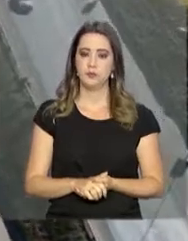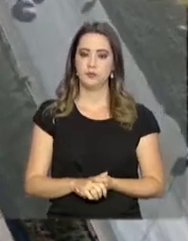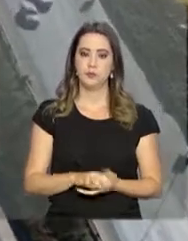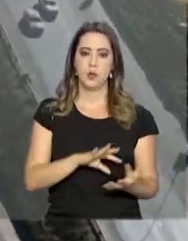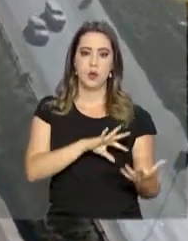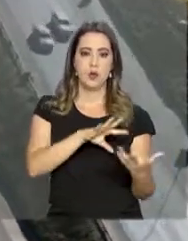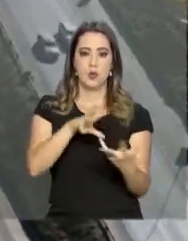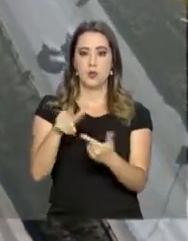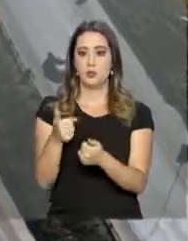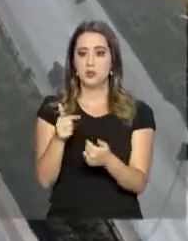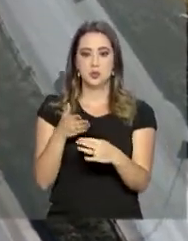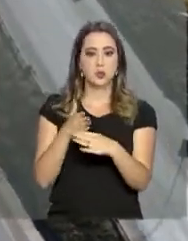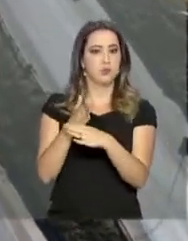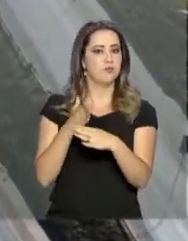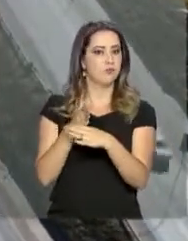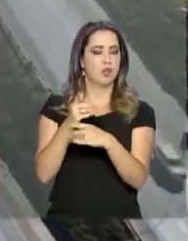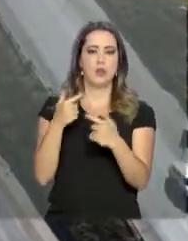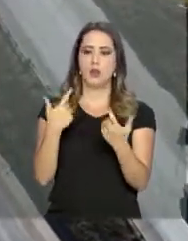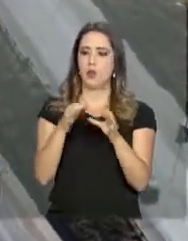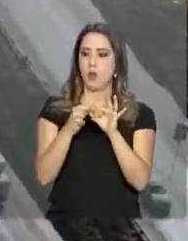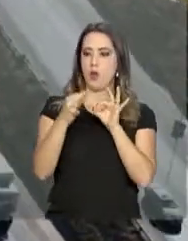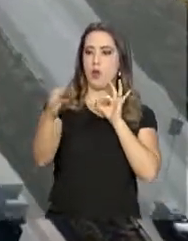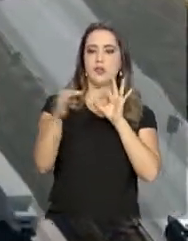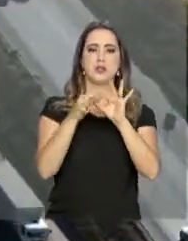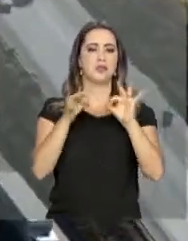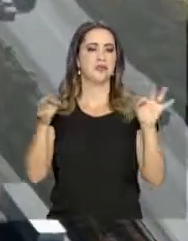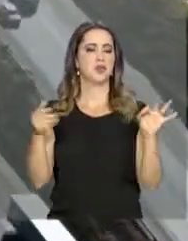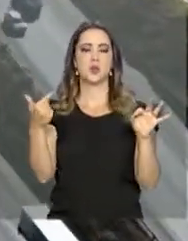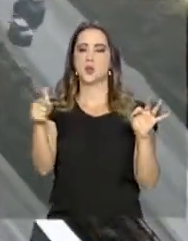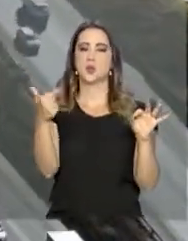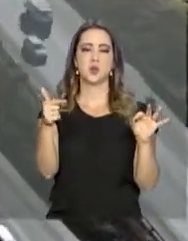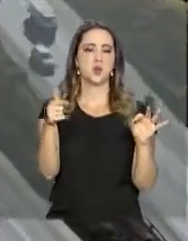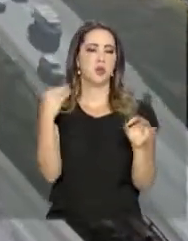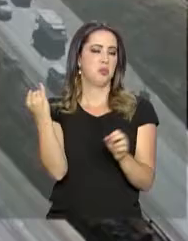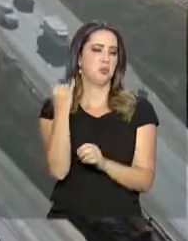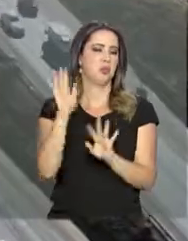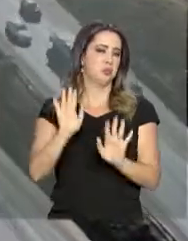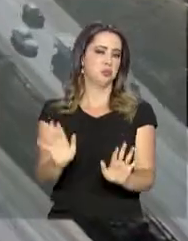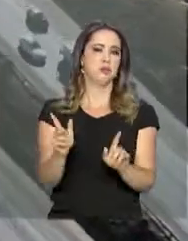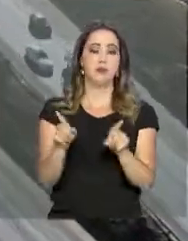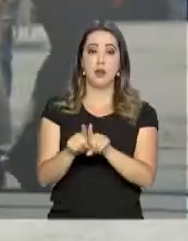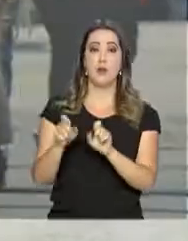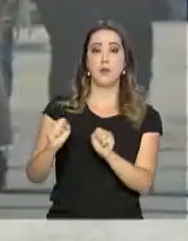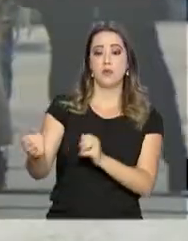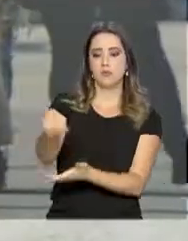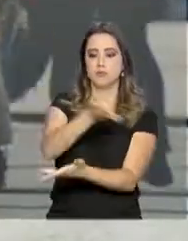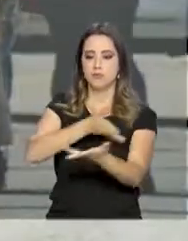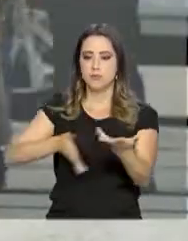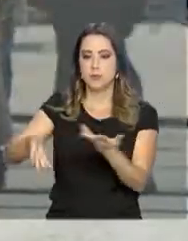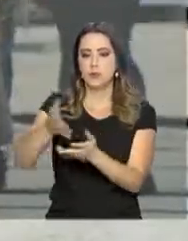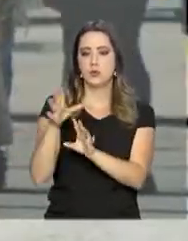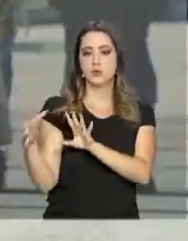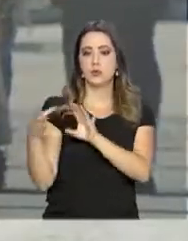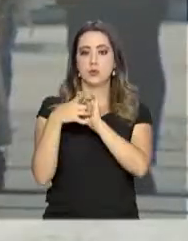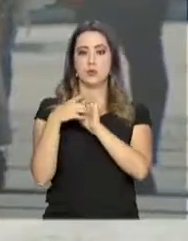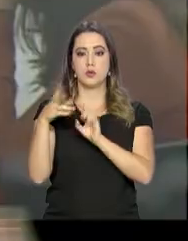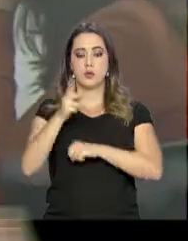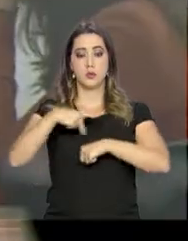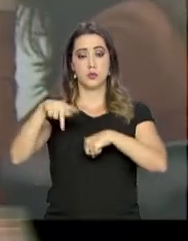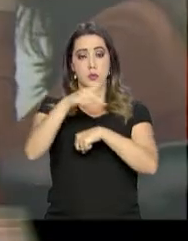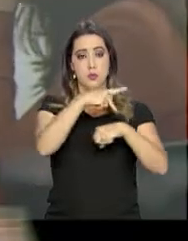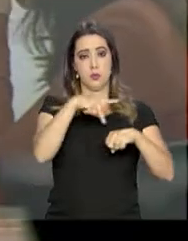Um mundo sem barreiras, em que as distâncias geográficas já não são mais relevantes para a interação e integração dos